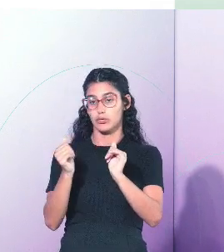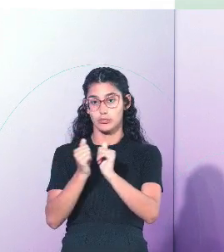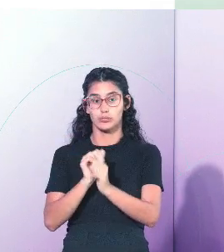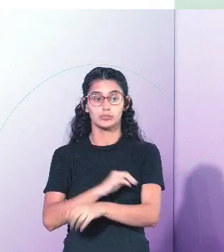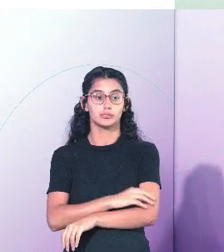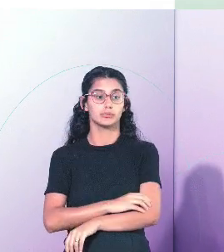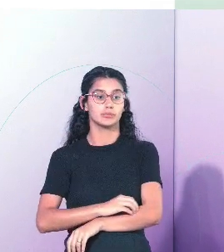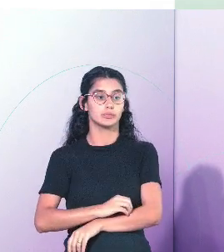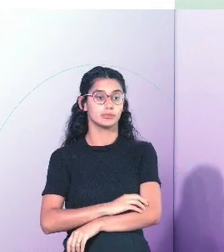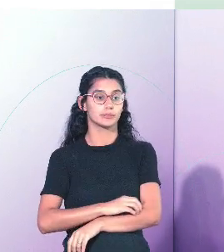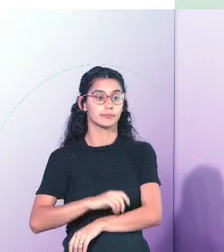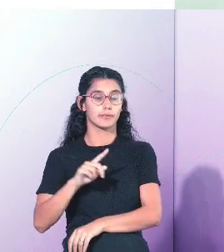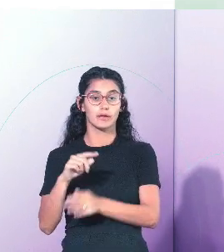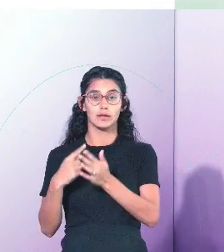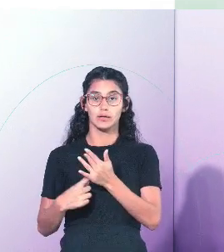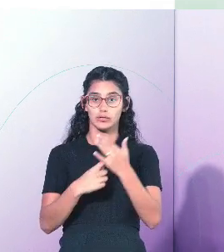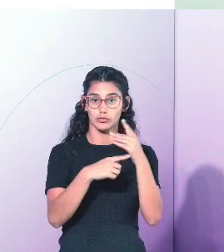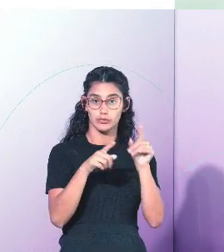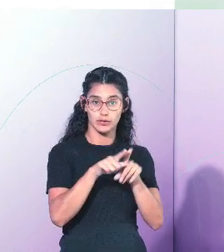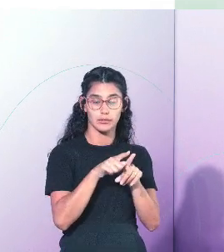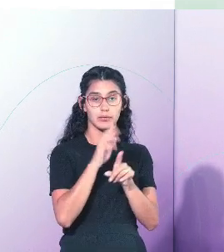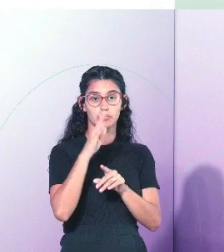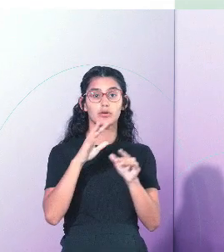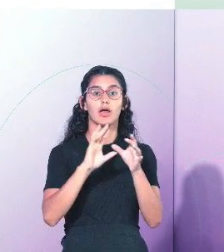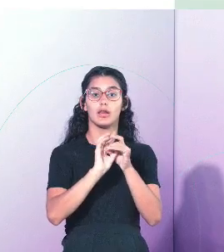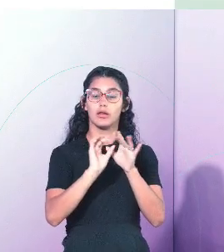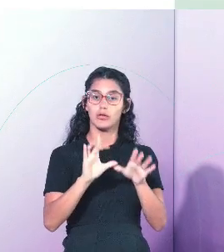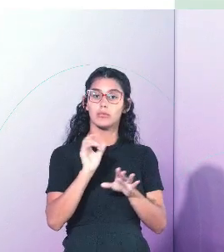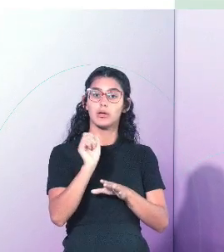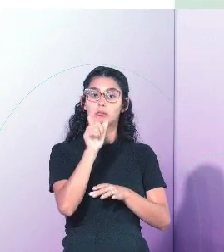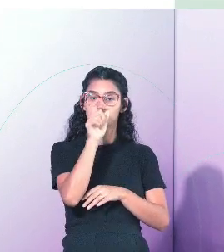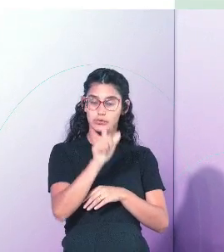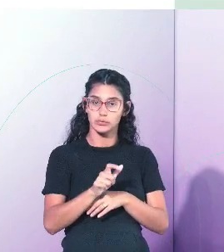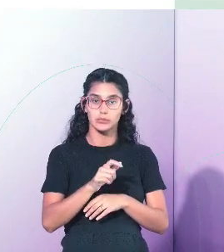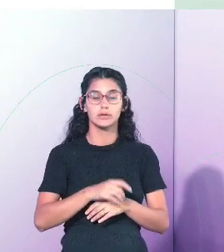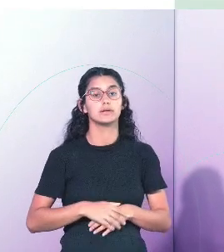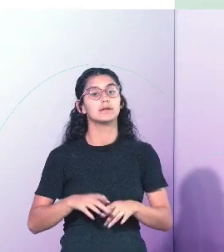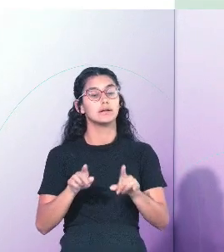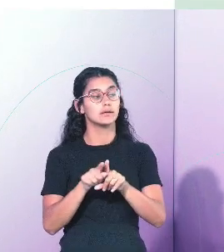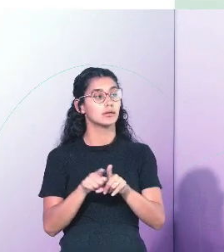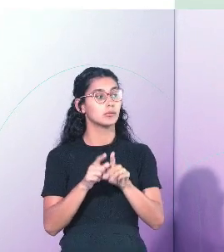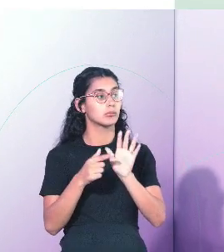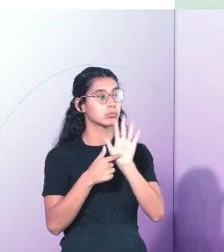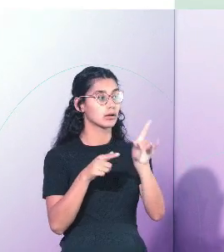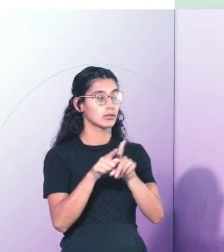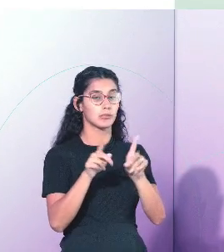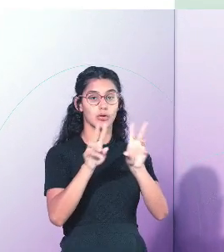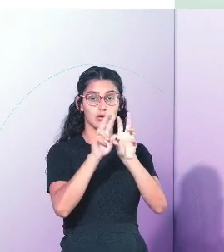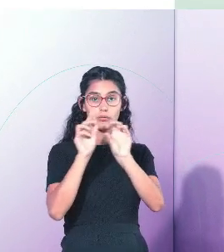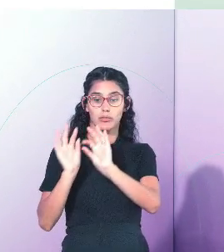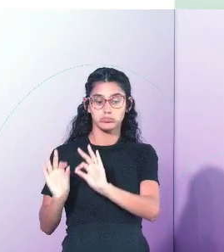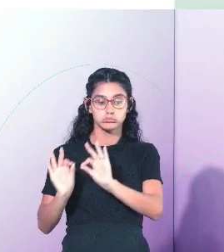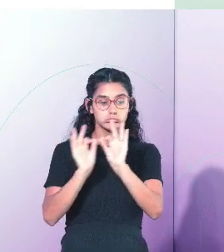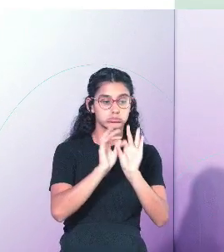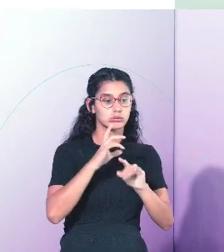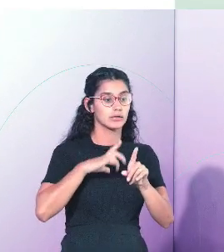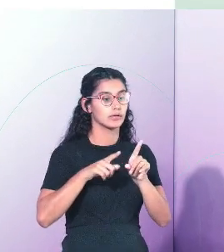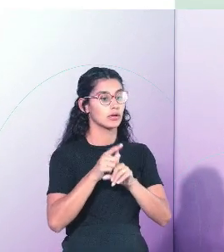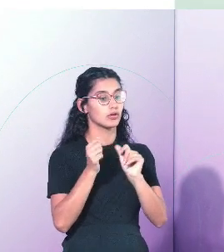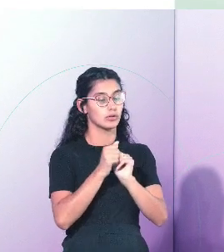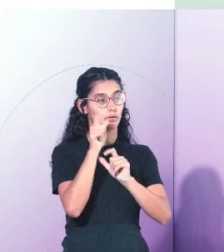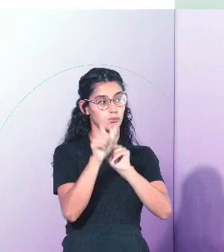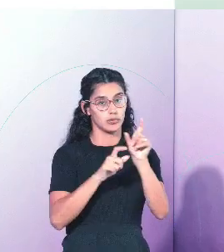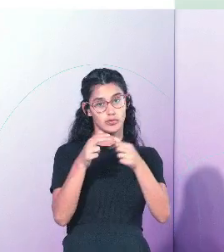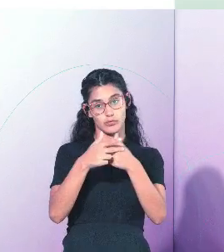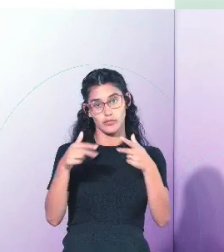e a tecnologia já disponível para aquele paciente. E a gente, no final desse tempo de acompanhamento, vocês viram que os pacientes